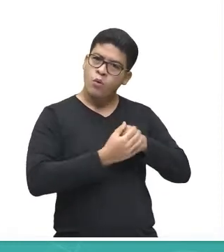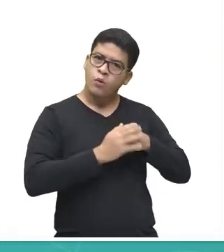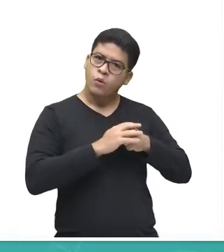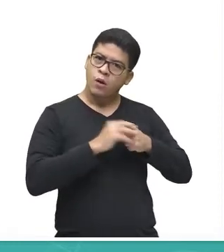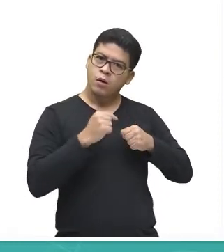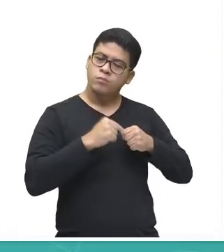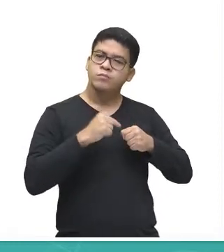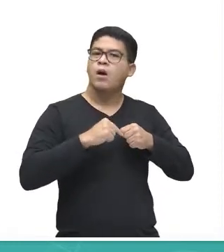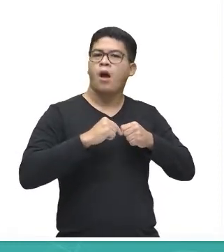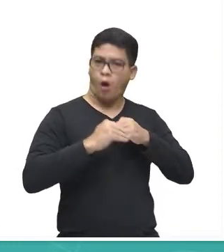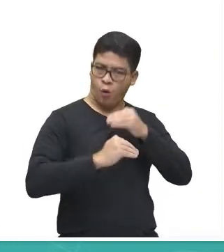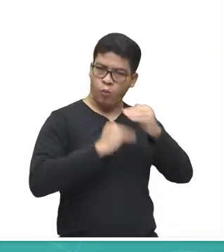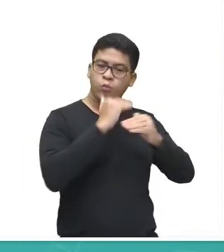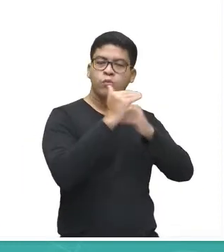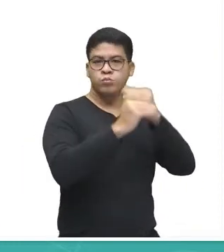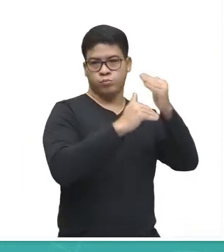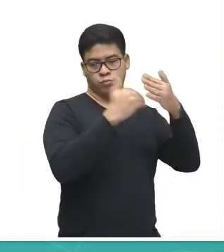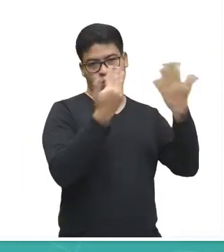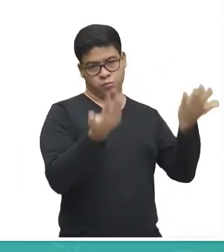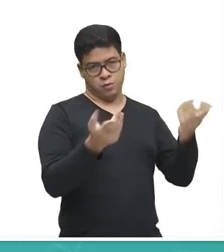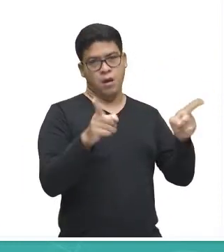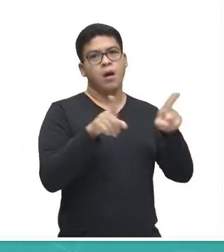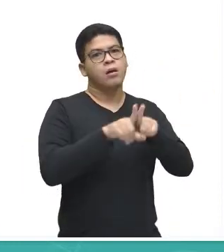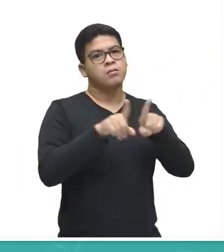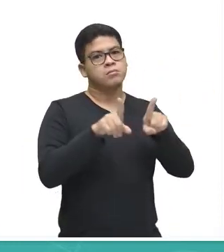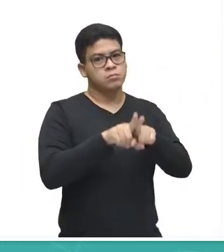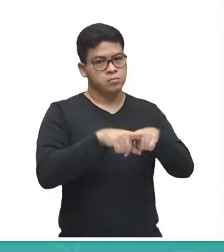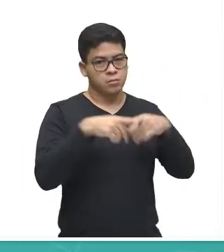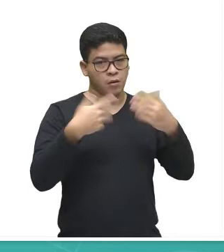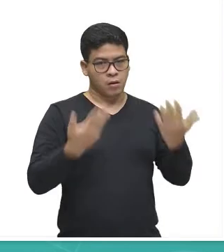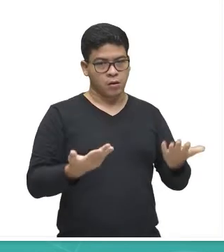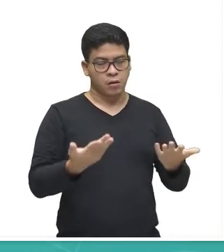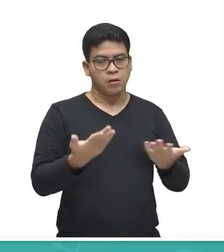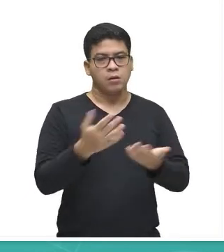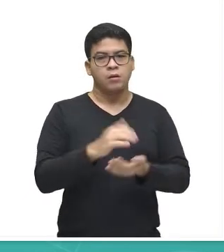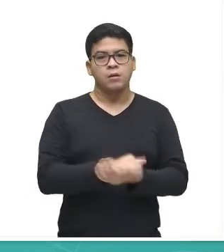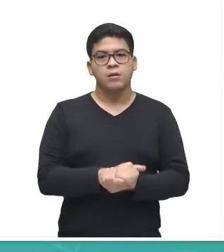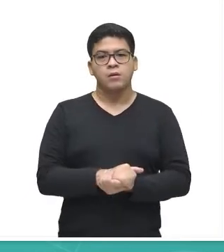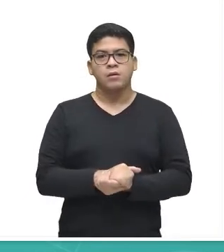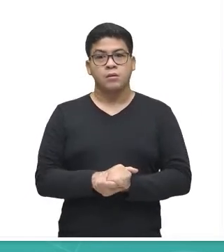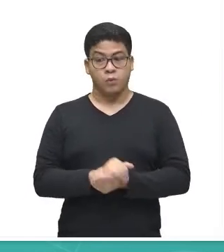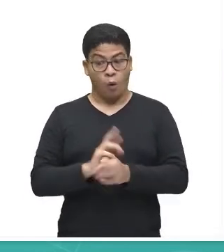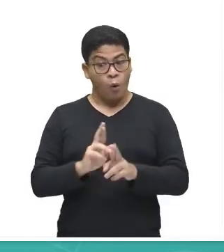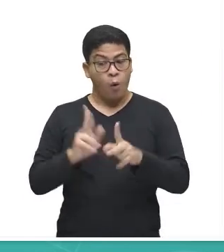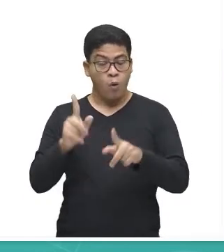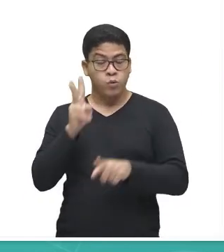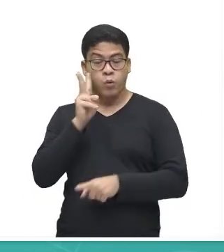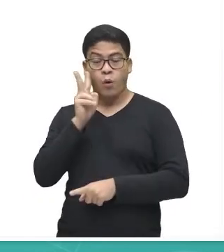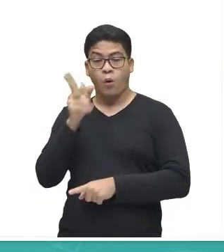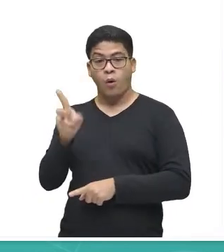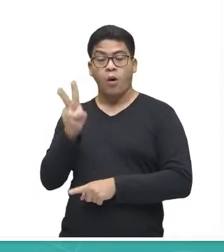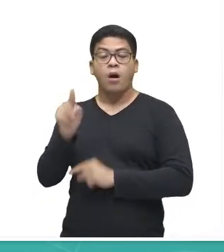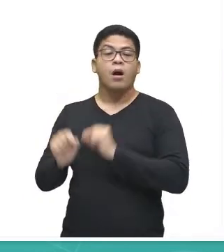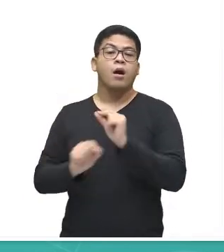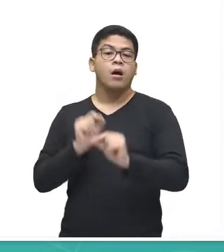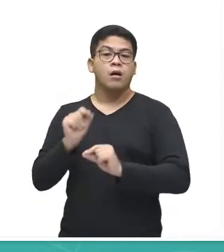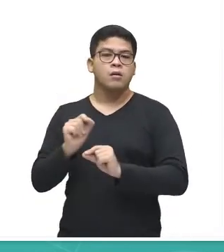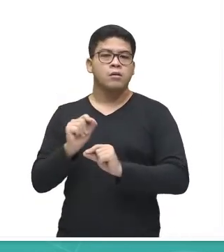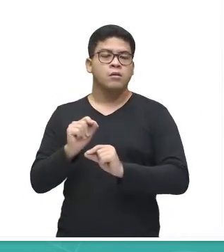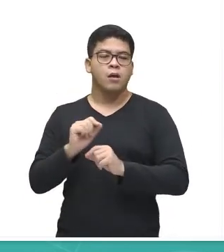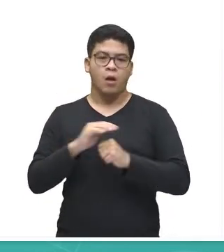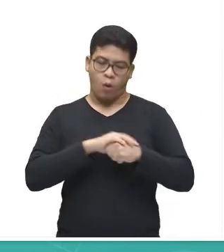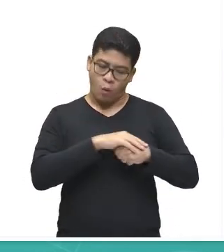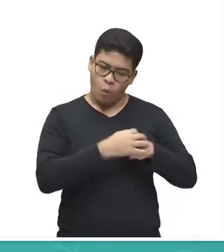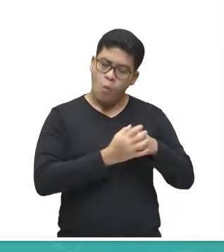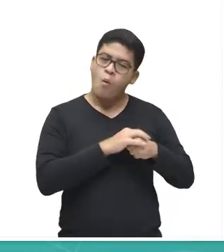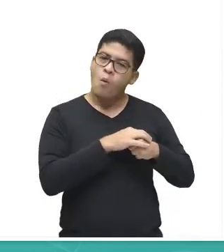mudança, como são distintas essas mudanças do menino para a menina. Na menina, ou no